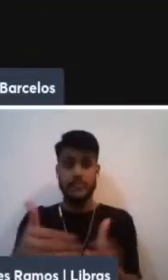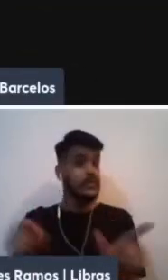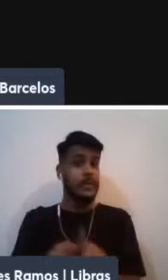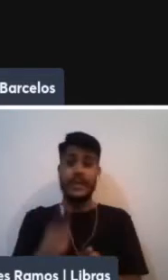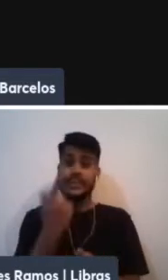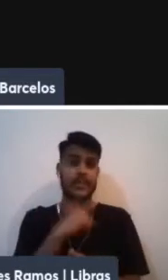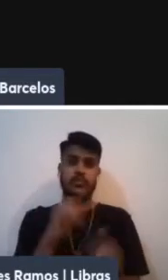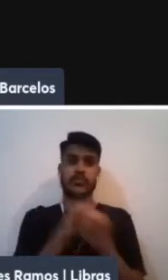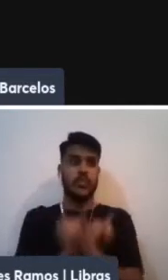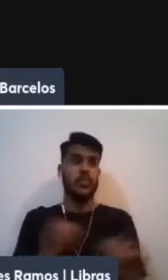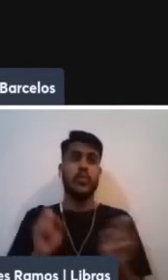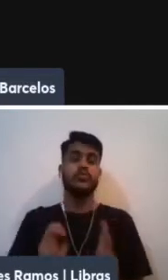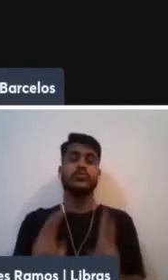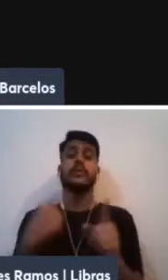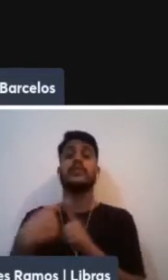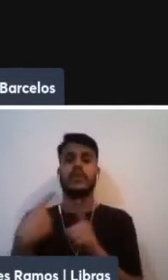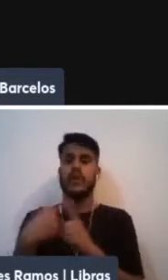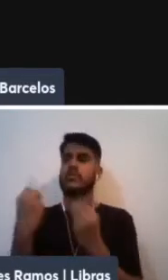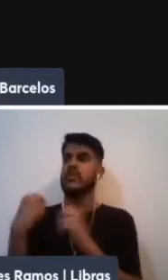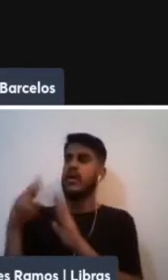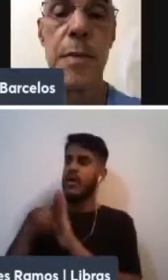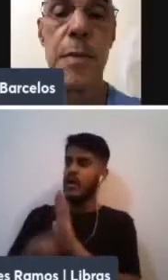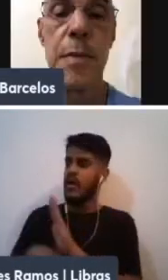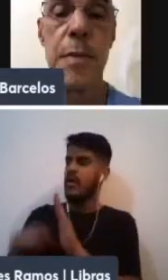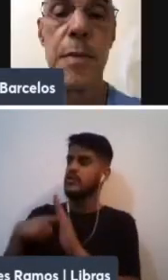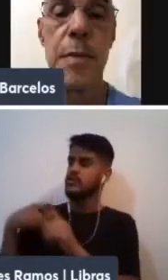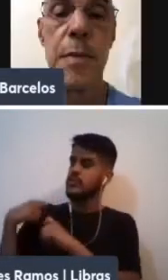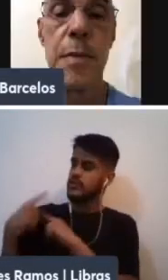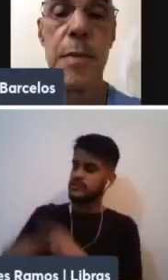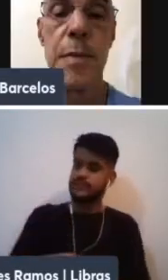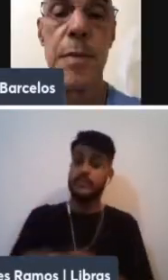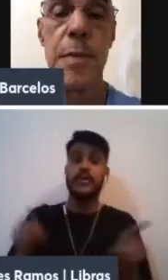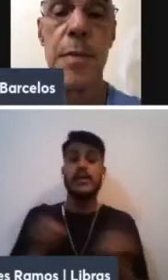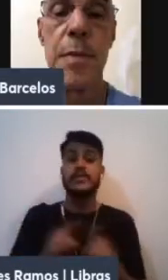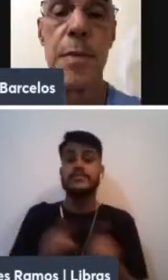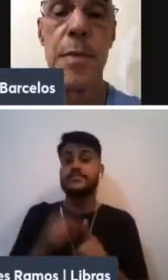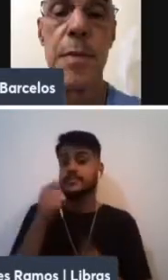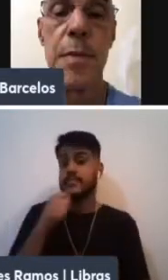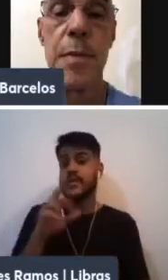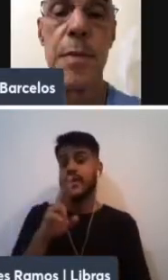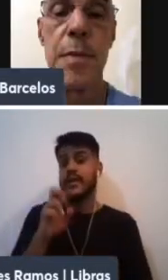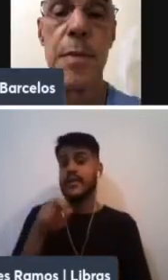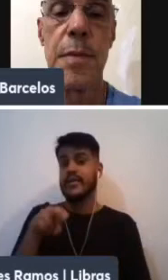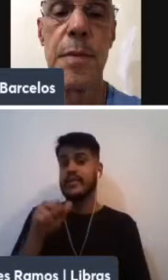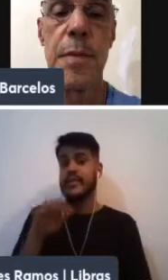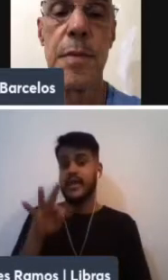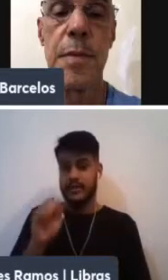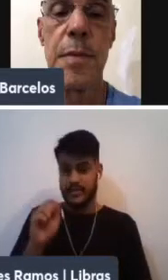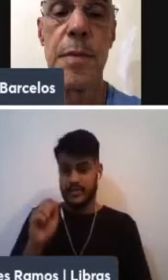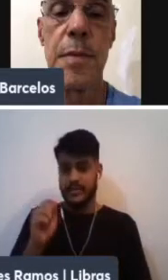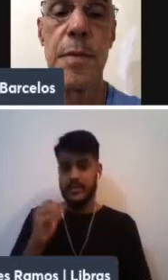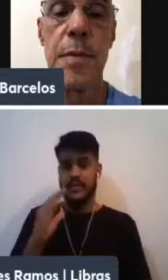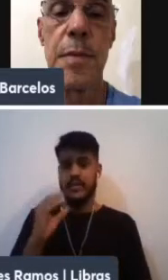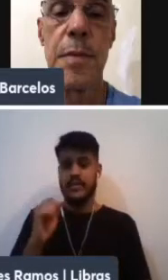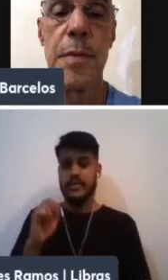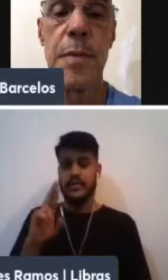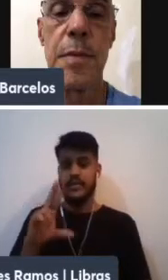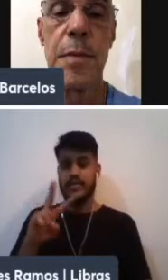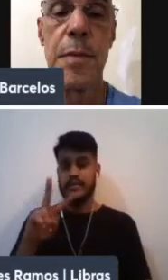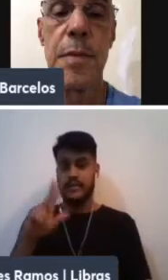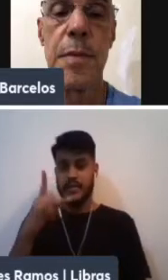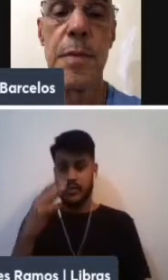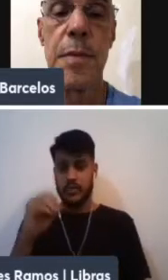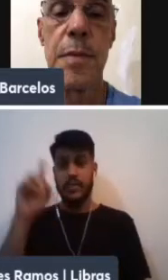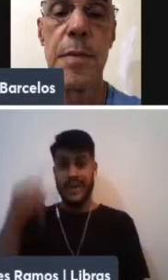conservadoras. A própria Renata Carvalho, que participaria dessa conversa também, mas não pôde, que é uma atriz travesti que fez uma peça,